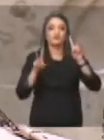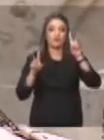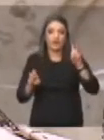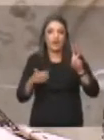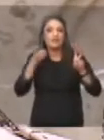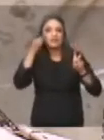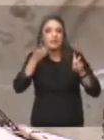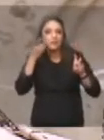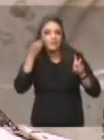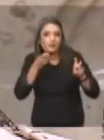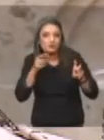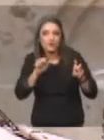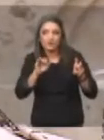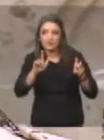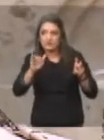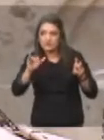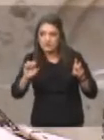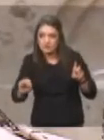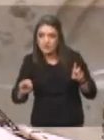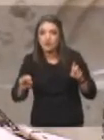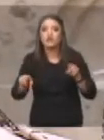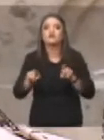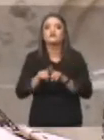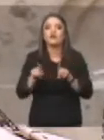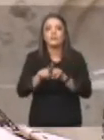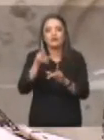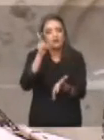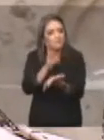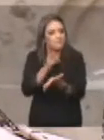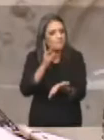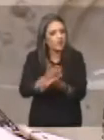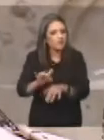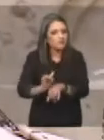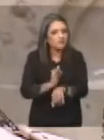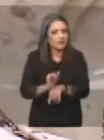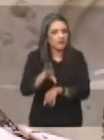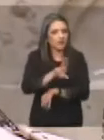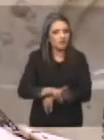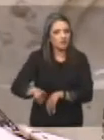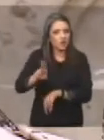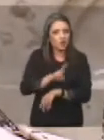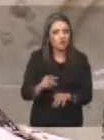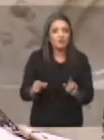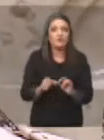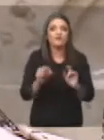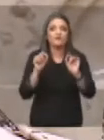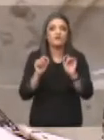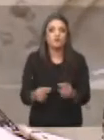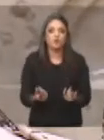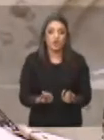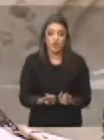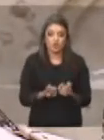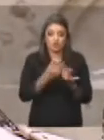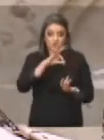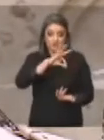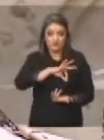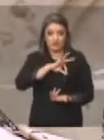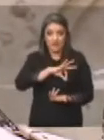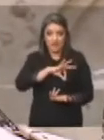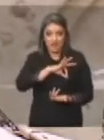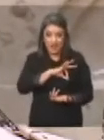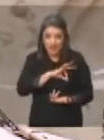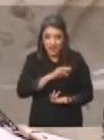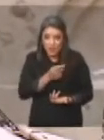federal Silas Câmara valeram-se do mesmo modus operandi de retirar quase a totalidade da remuneração recebida